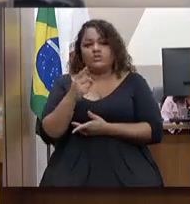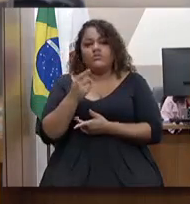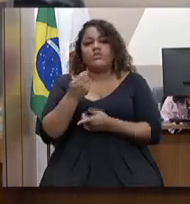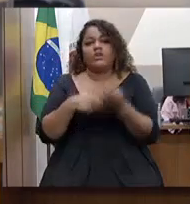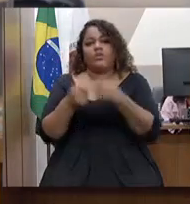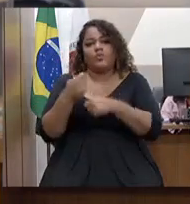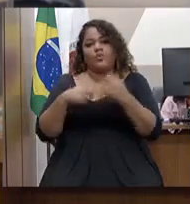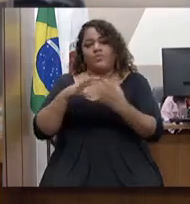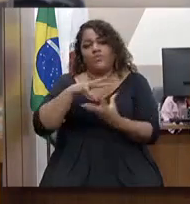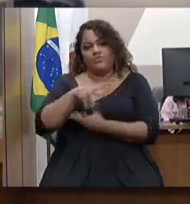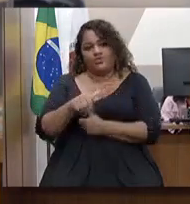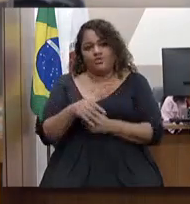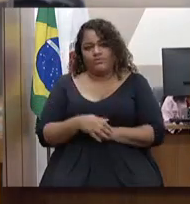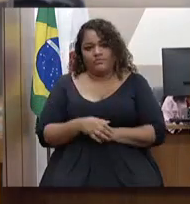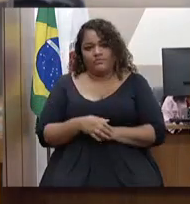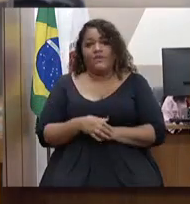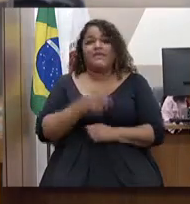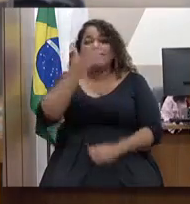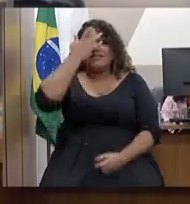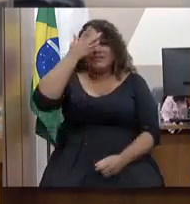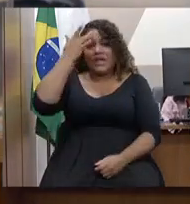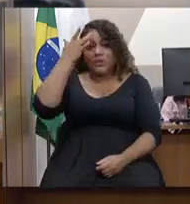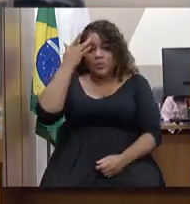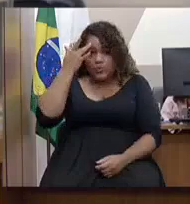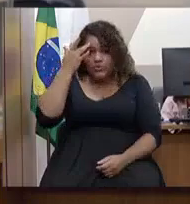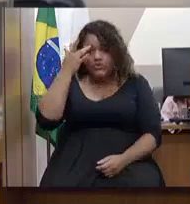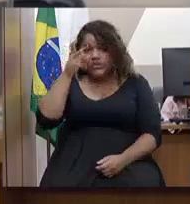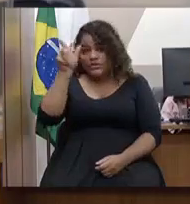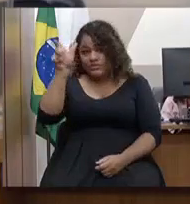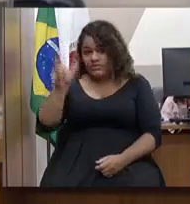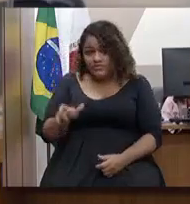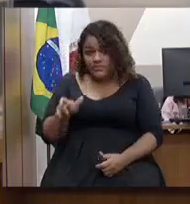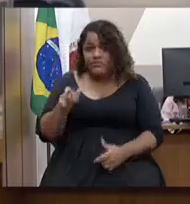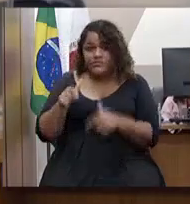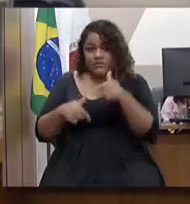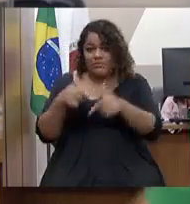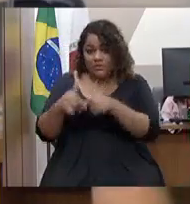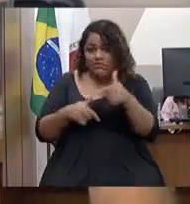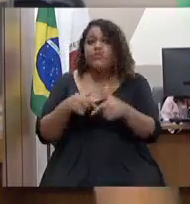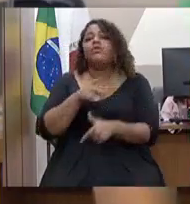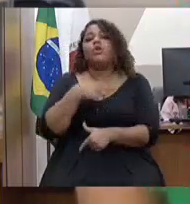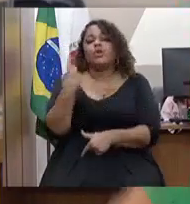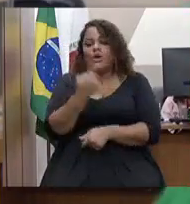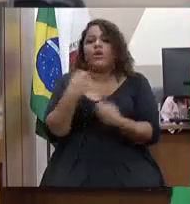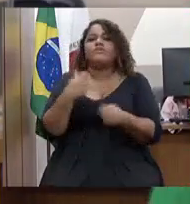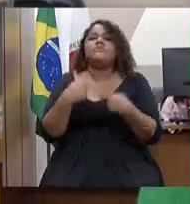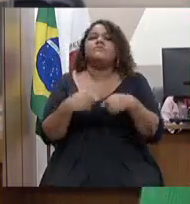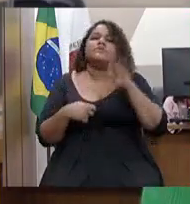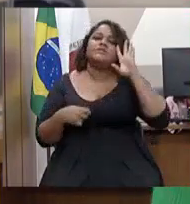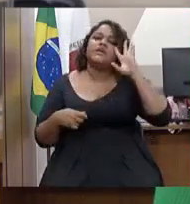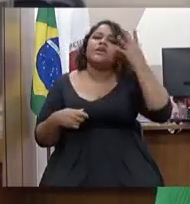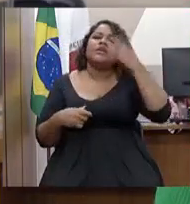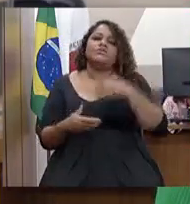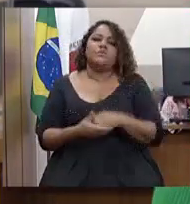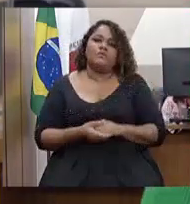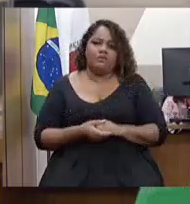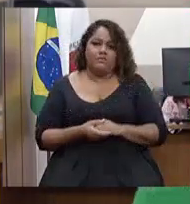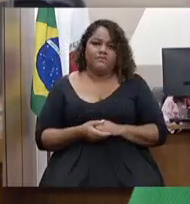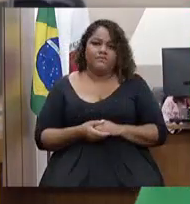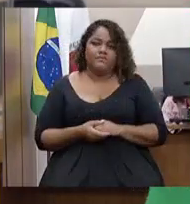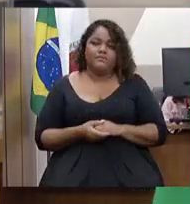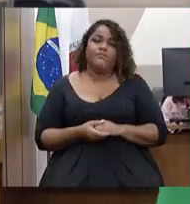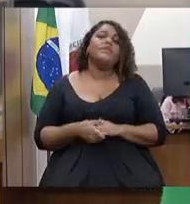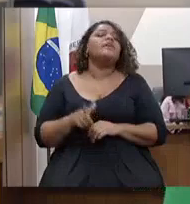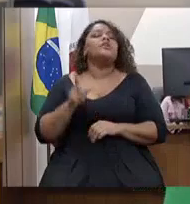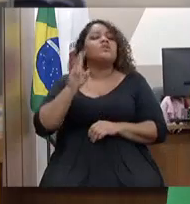mental dos trabalhadores e trabalhadores é uma questão que nós precisamos enfrentar eu vejo todos os dias homens